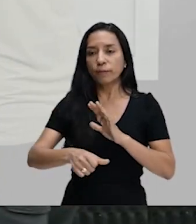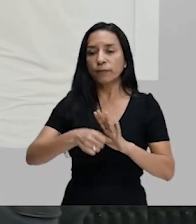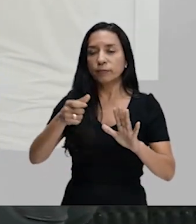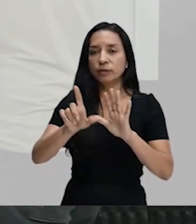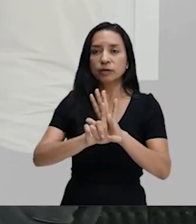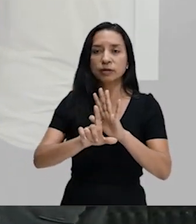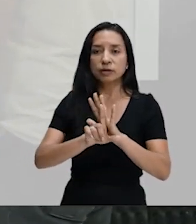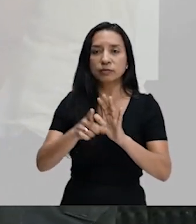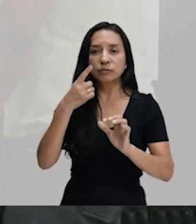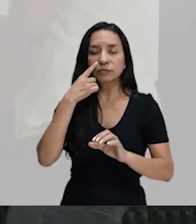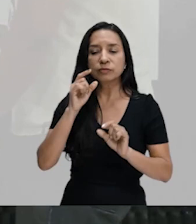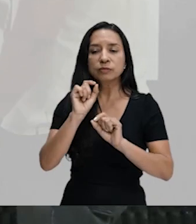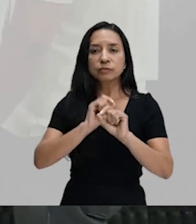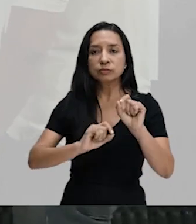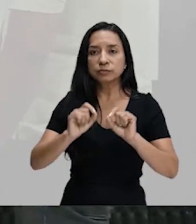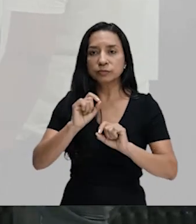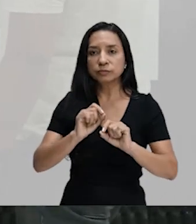seguinte,